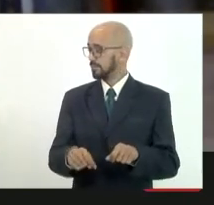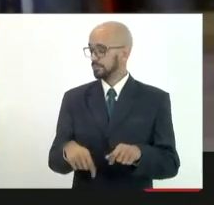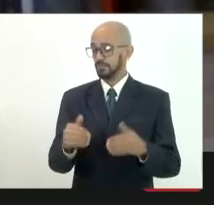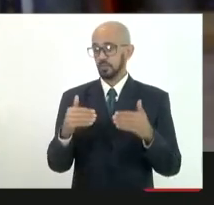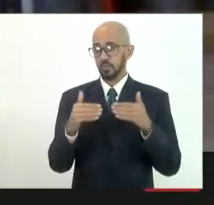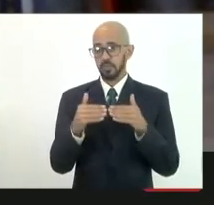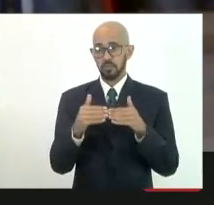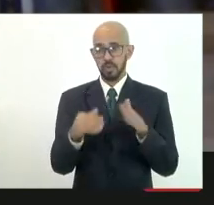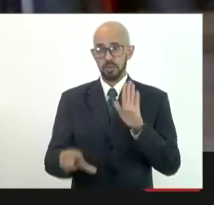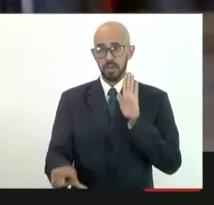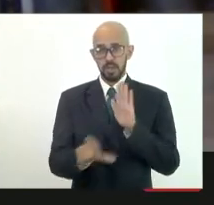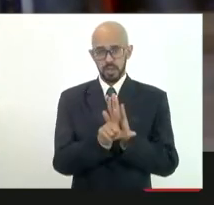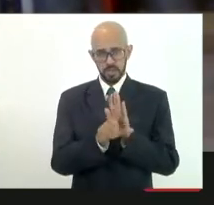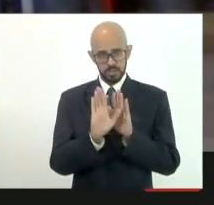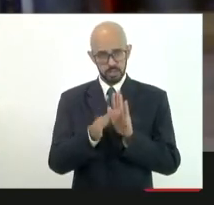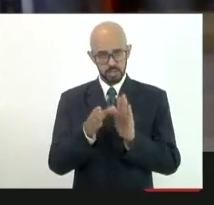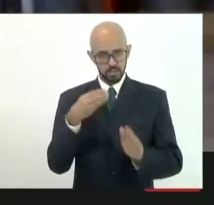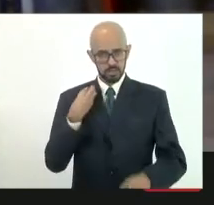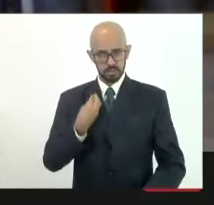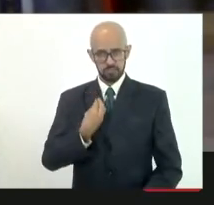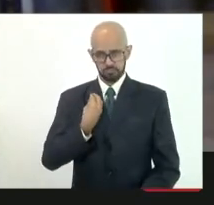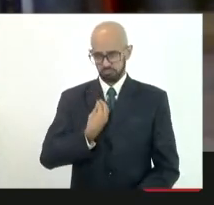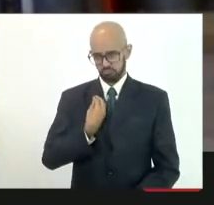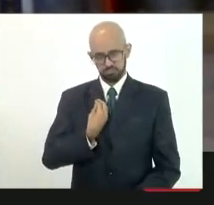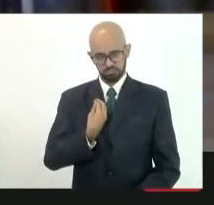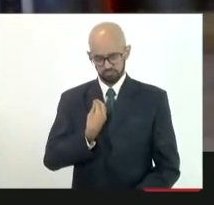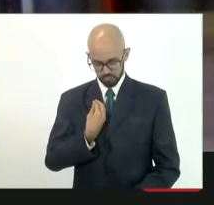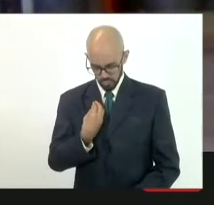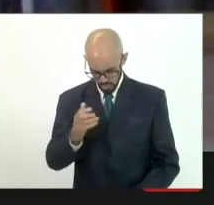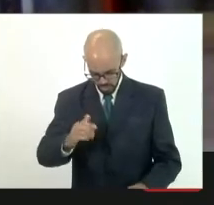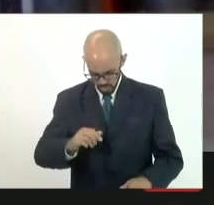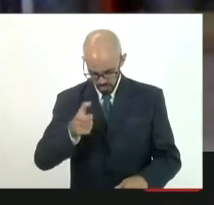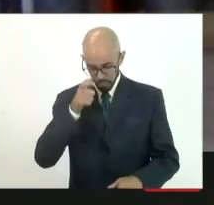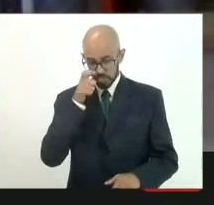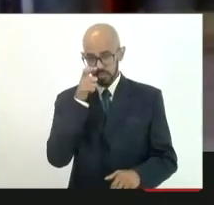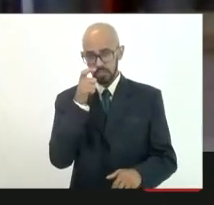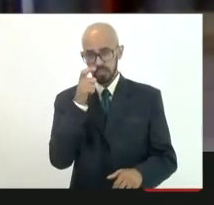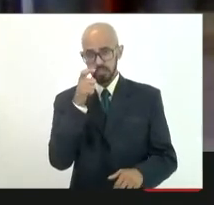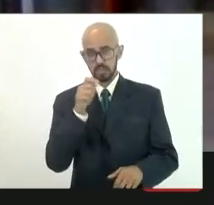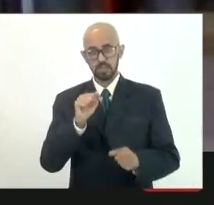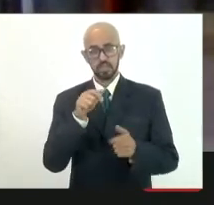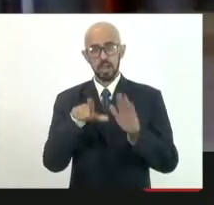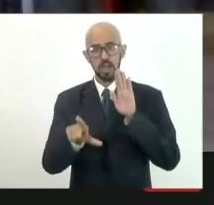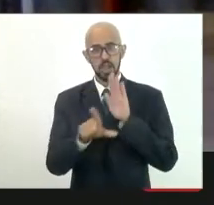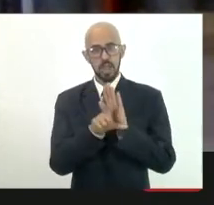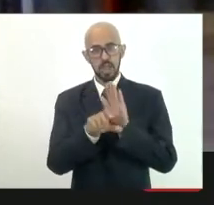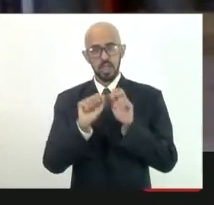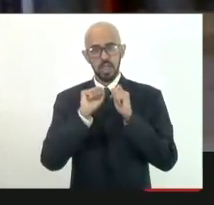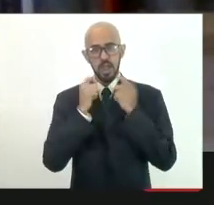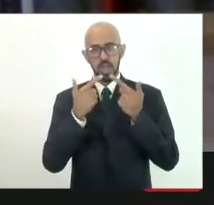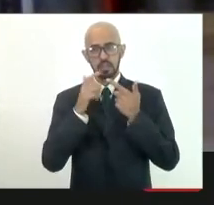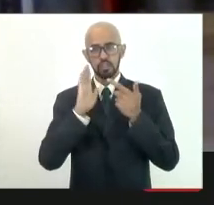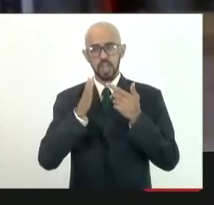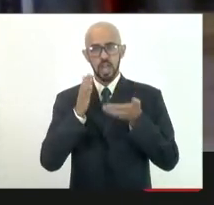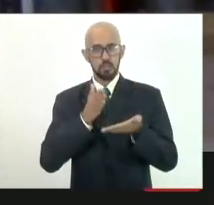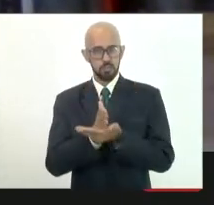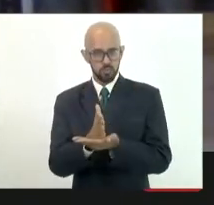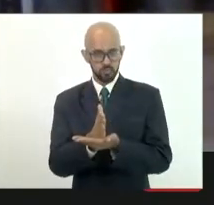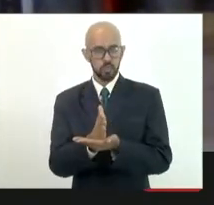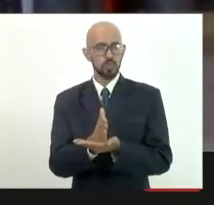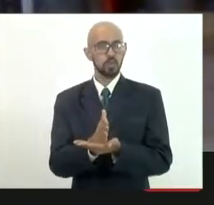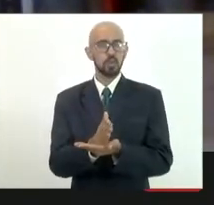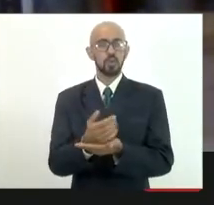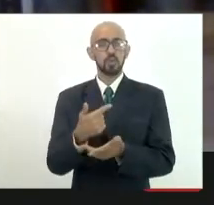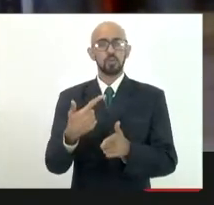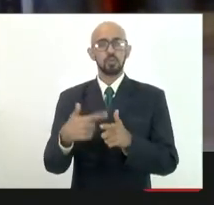que existe. E muito interessante, de fato, a legislação que a LERJ já aprovou. Um problema que eu verifico